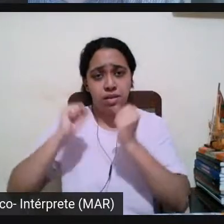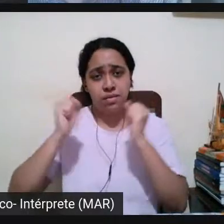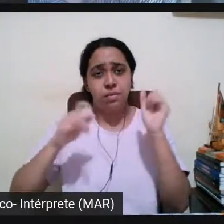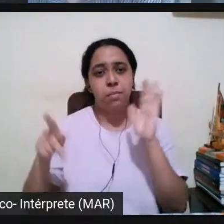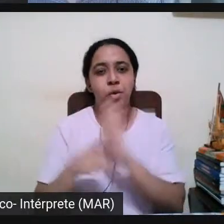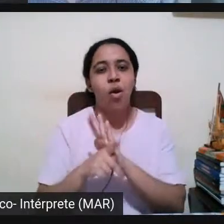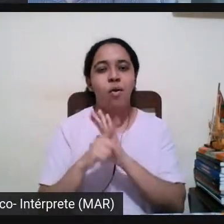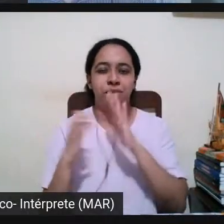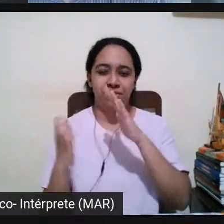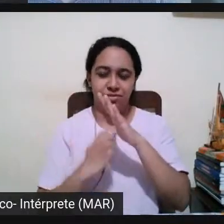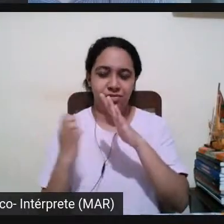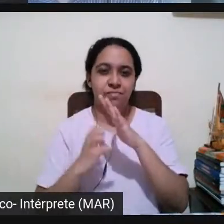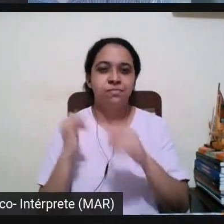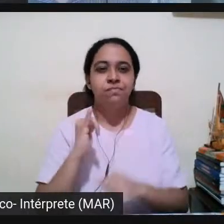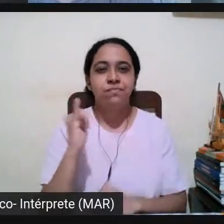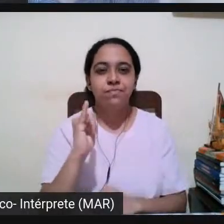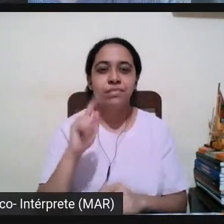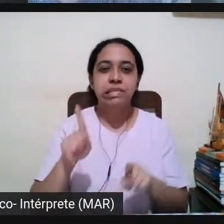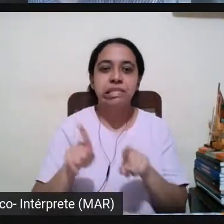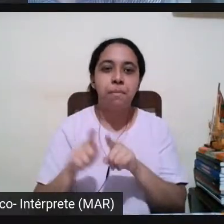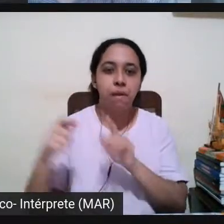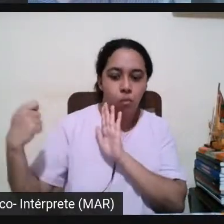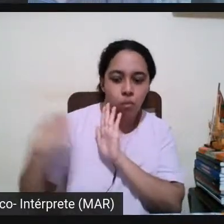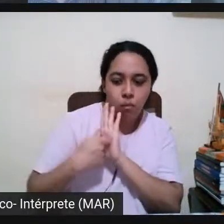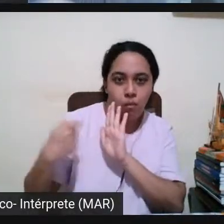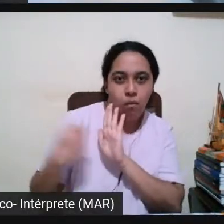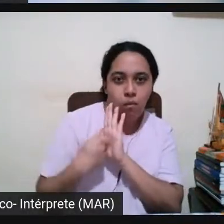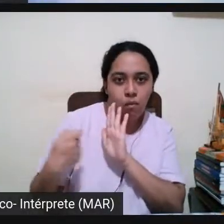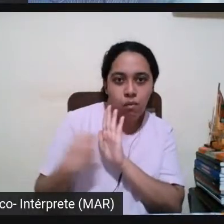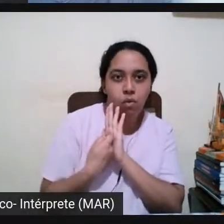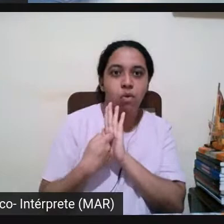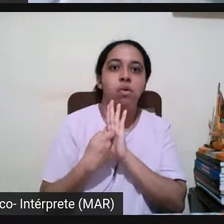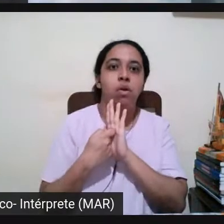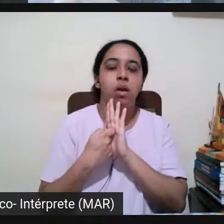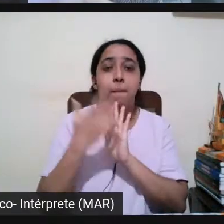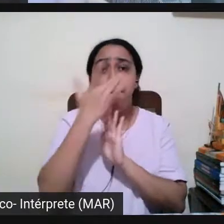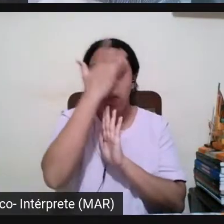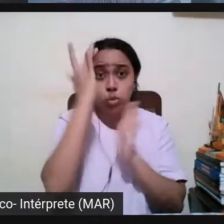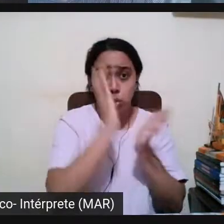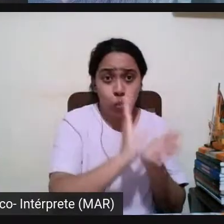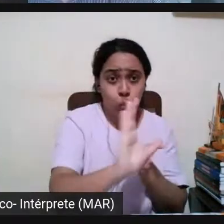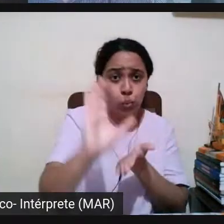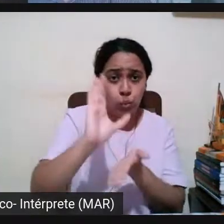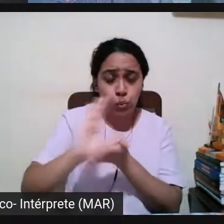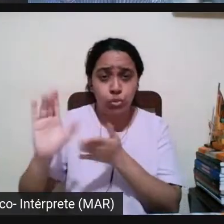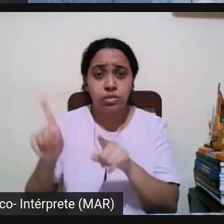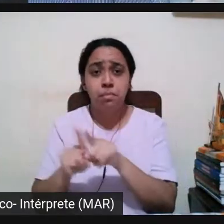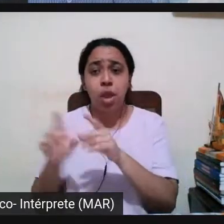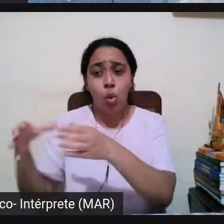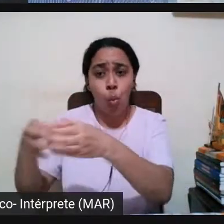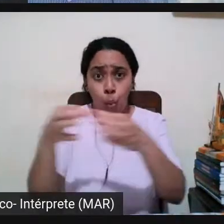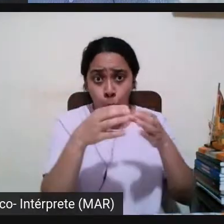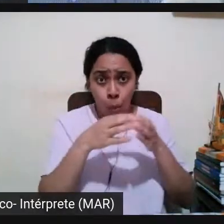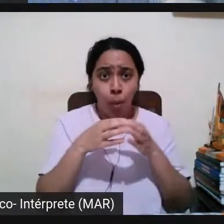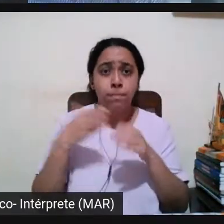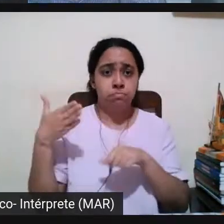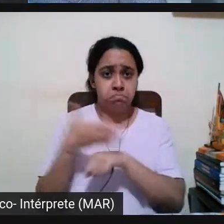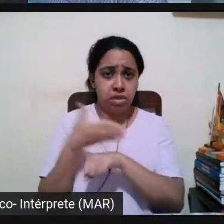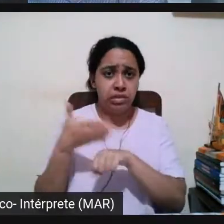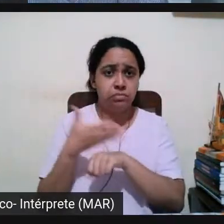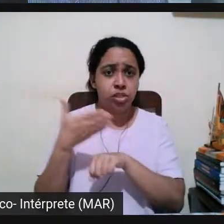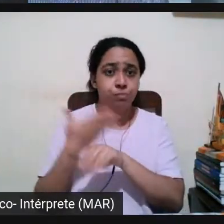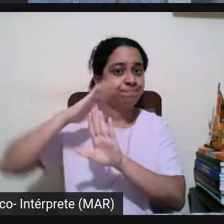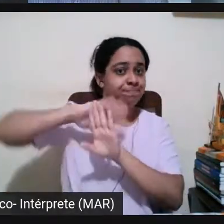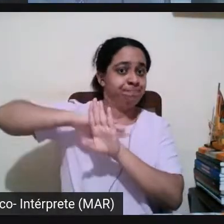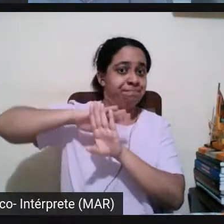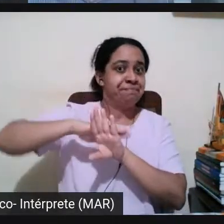por conta dessa pressão né é dos investidores e dos outros tem que Rodrigo das partes envolvidas Elas têm